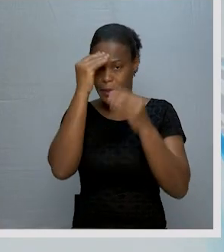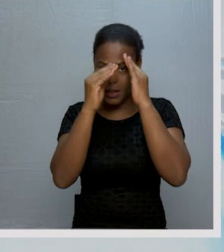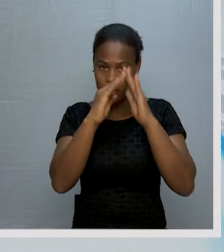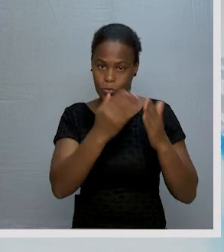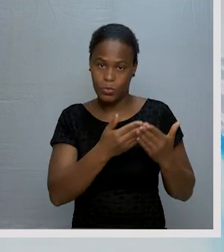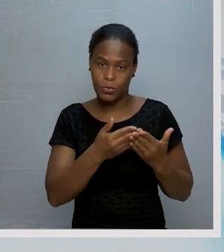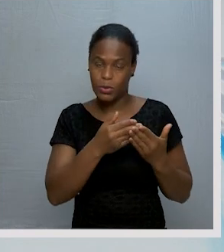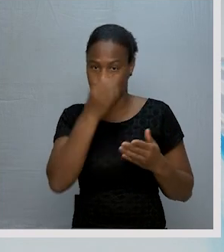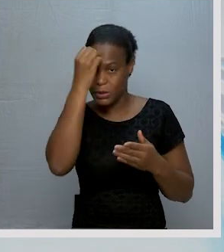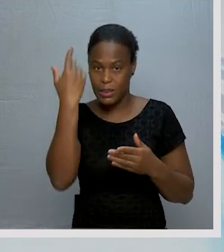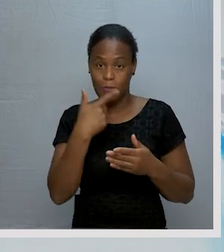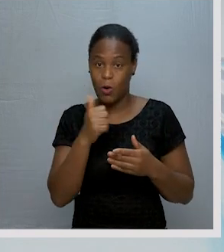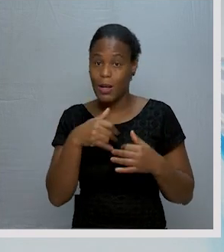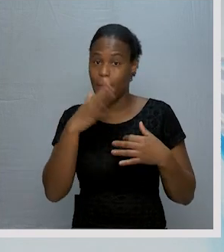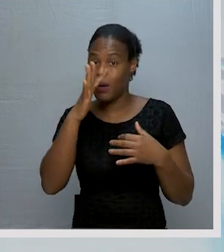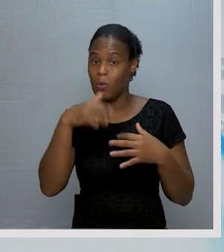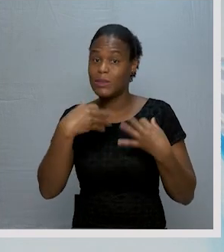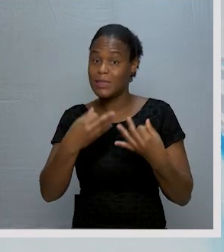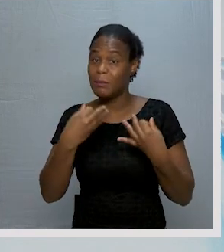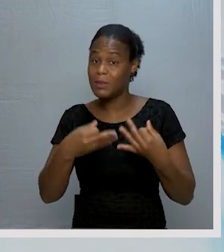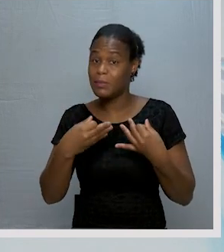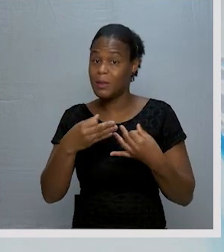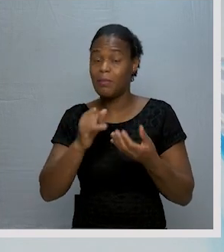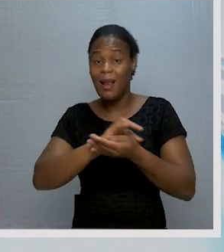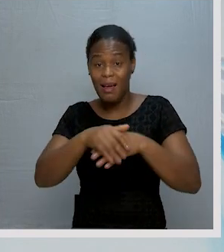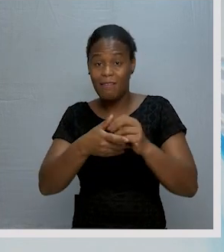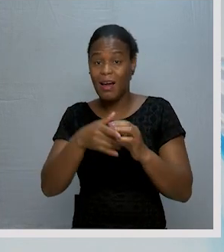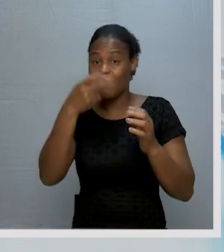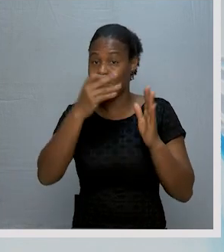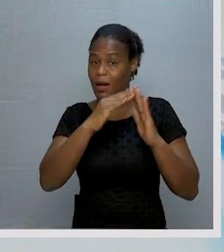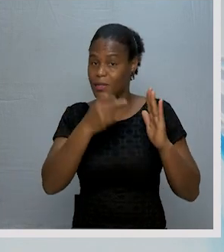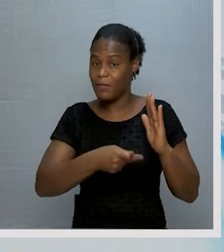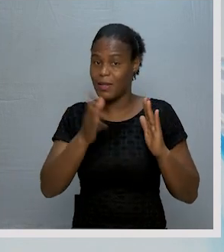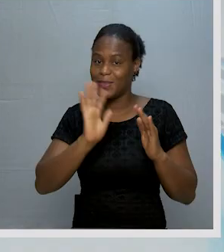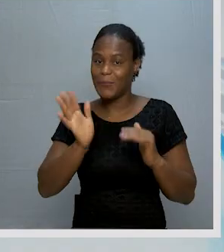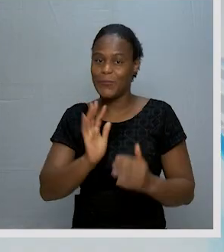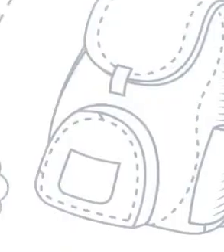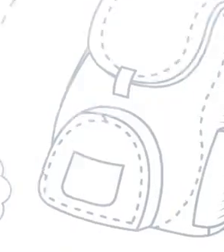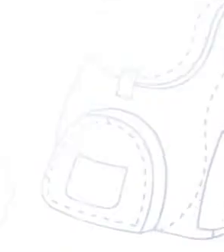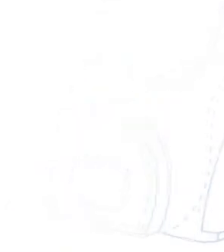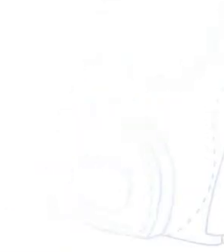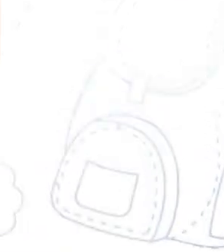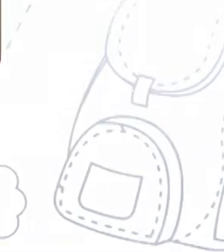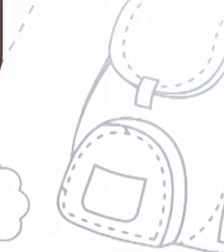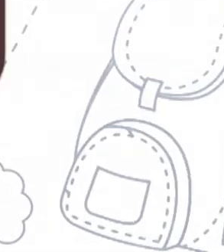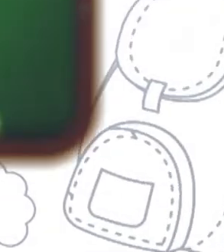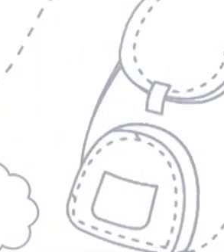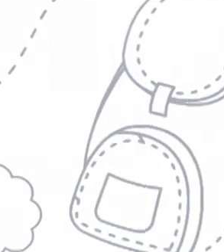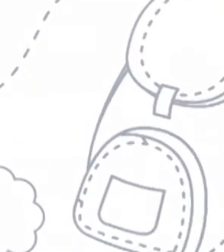Casa. Não se esqueçam, lavam sempre as mãos e fiquem em casa. Adeus!